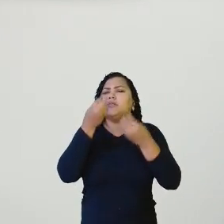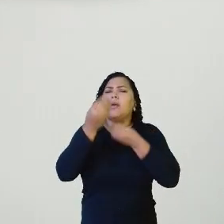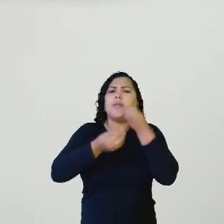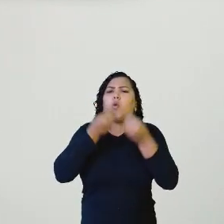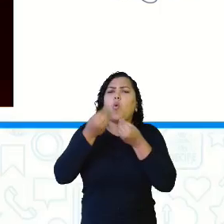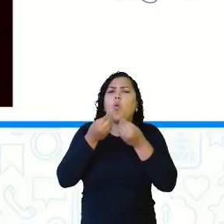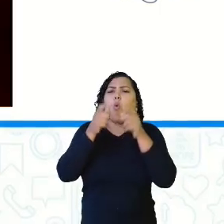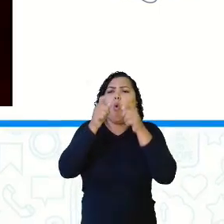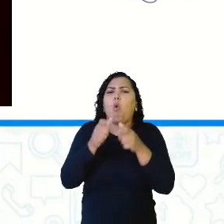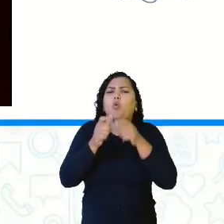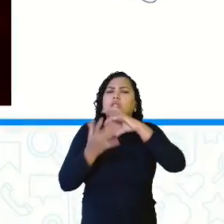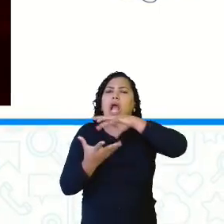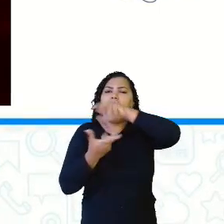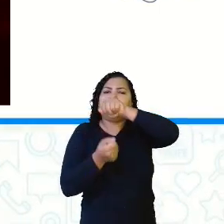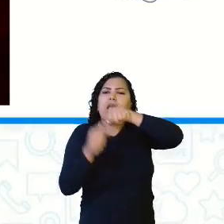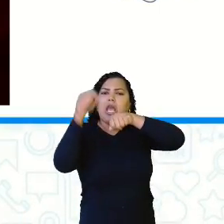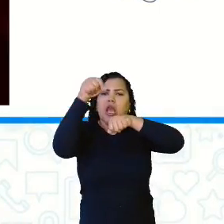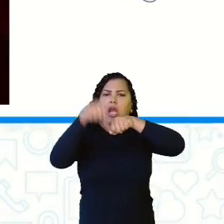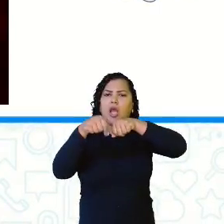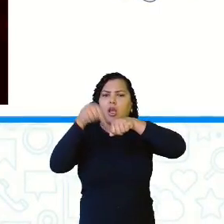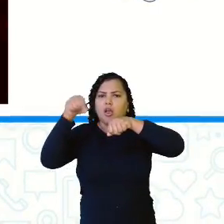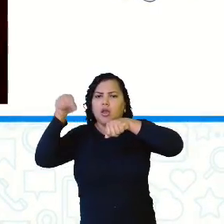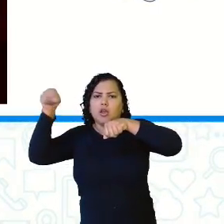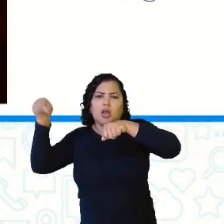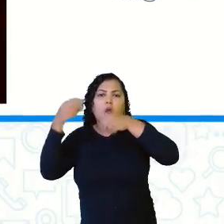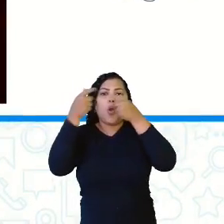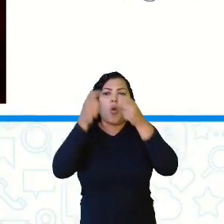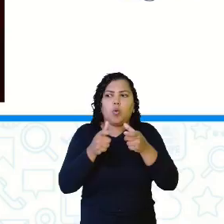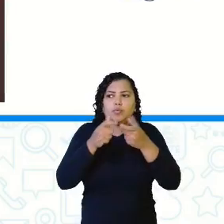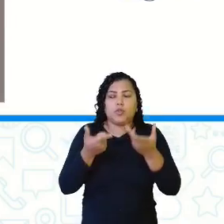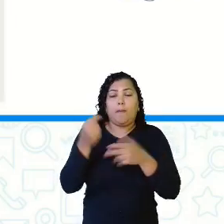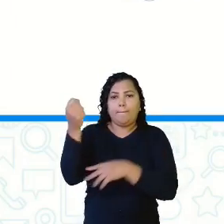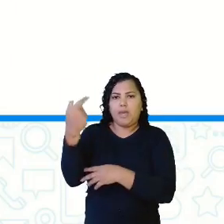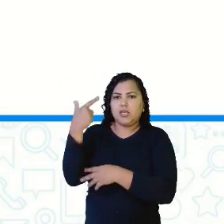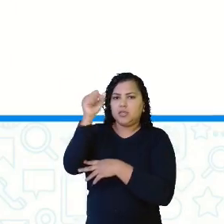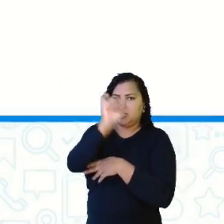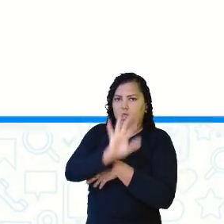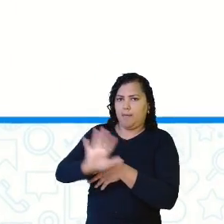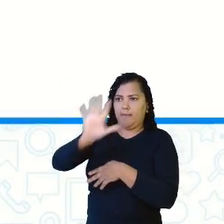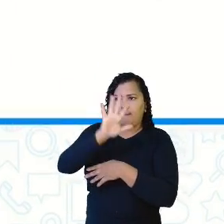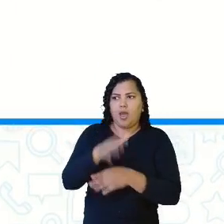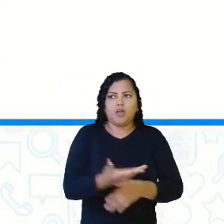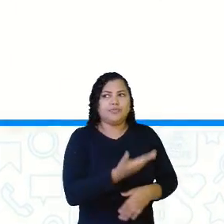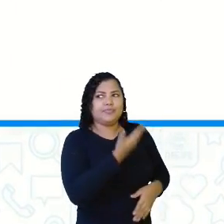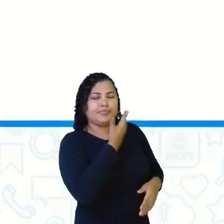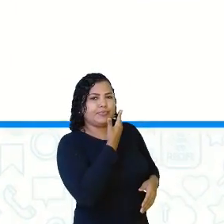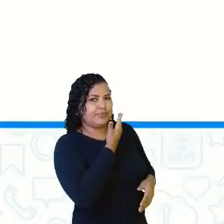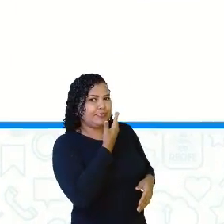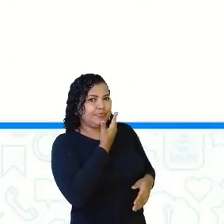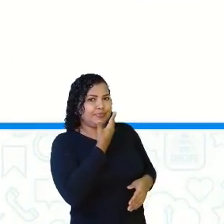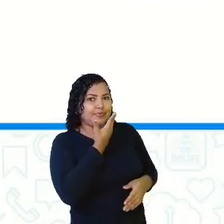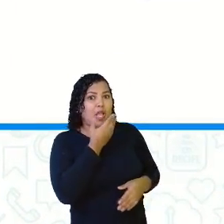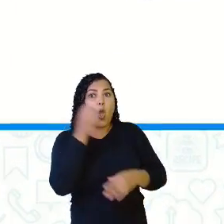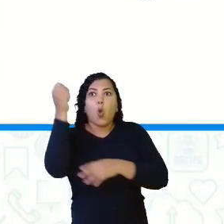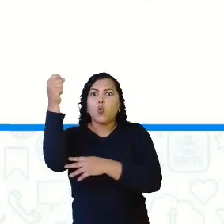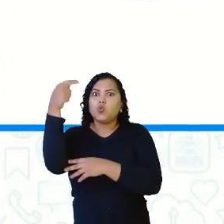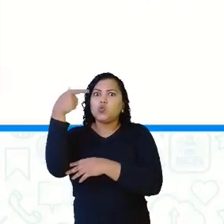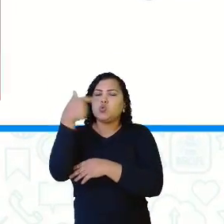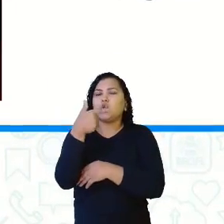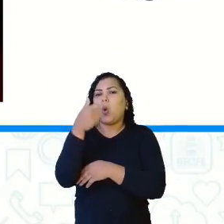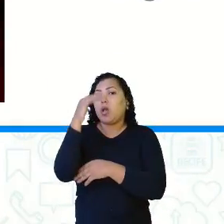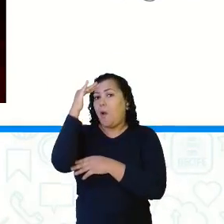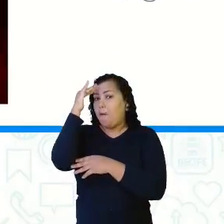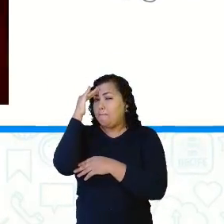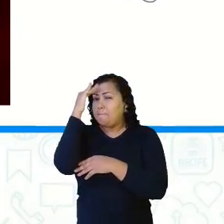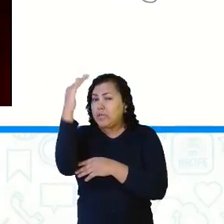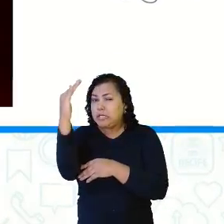Vocês estão vendo aí nessa imagem o Sol, não é? O Sol é o principal